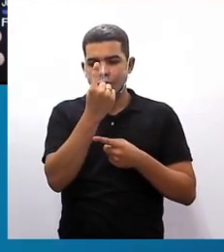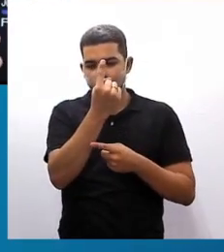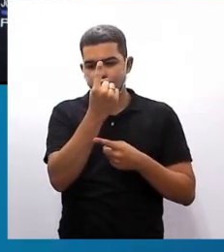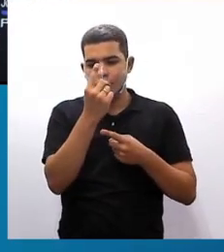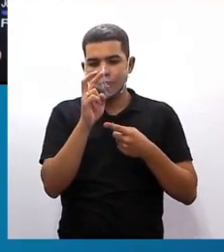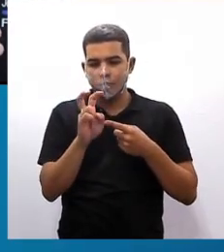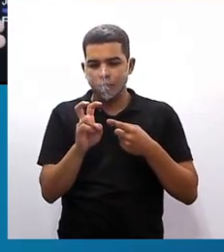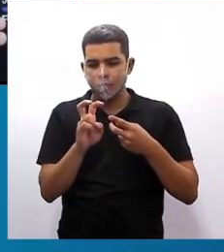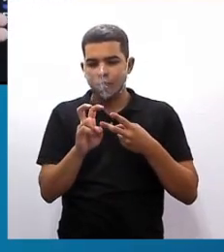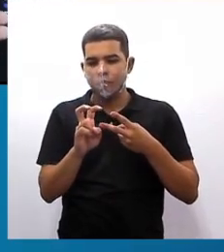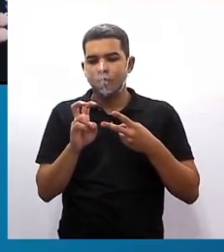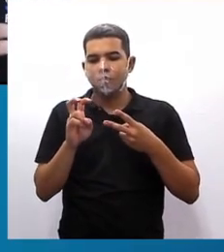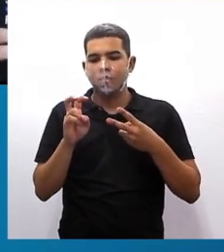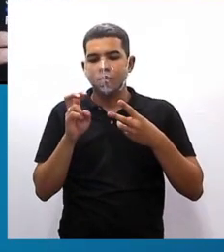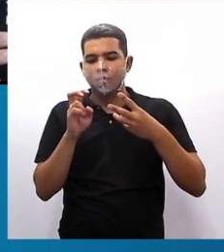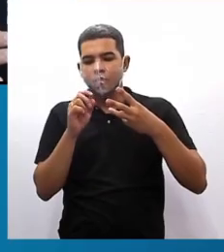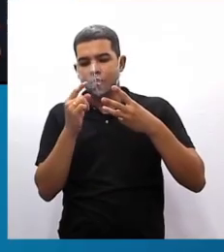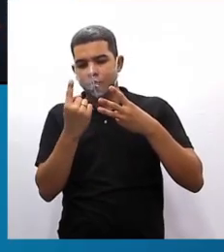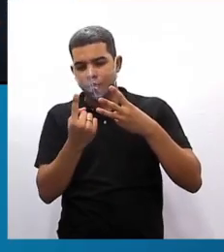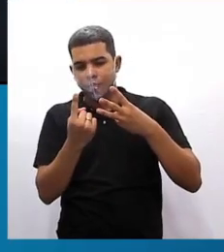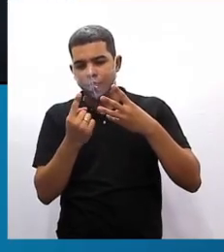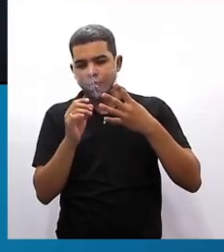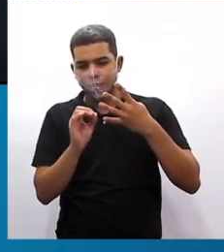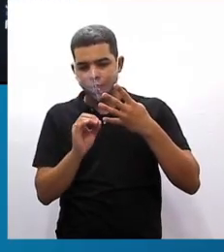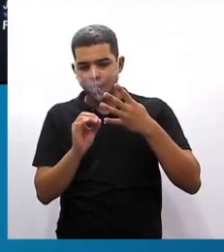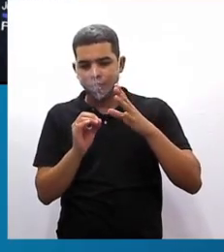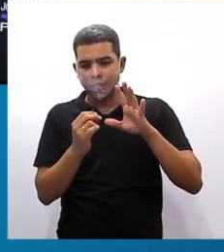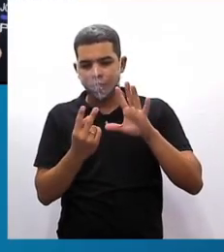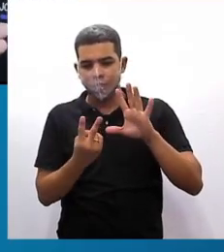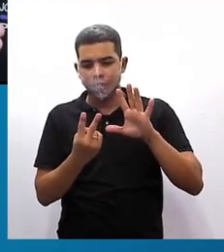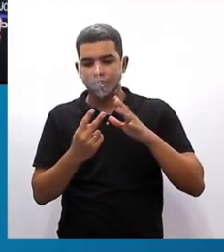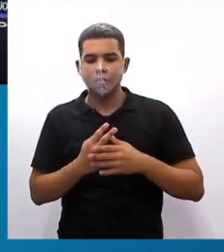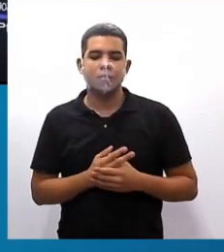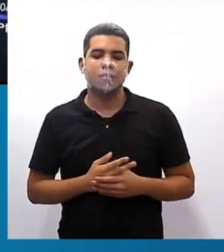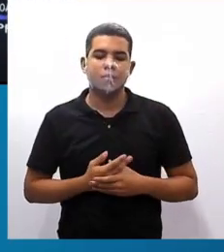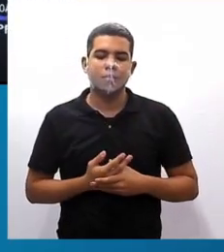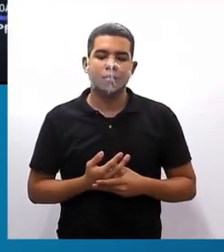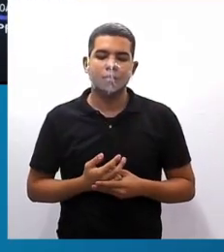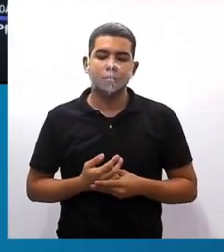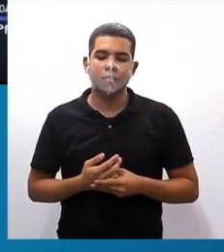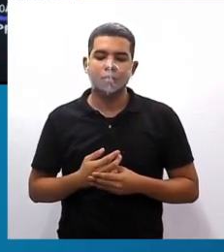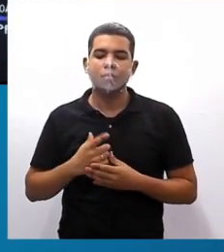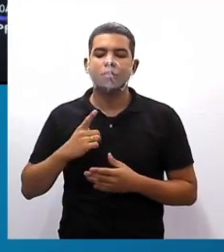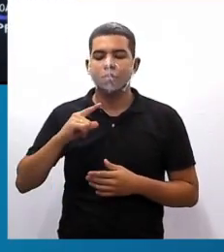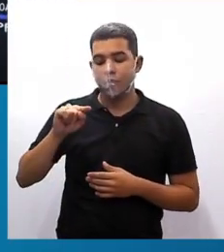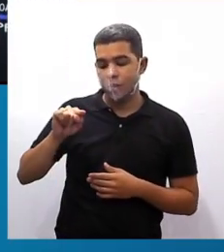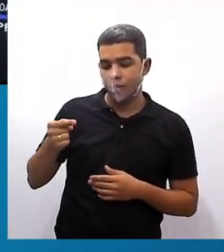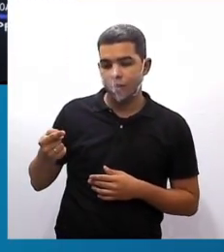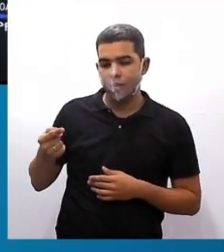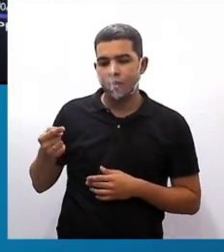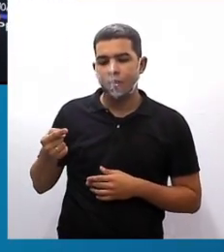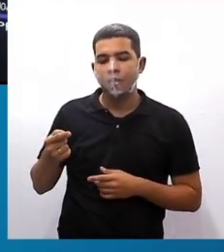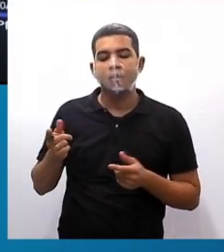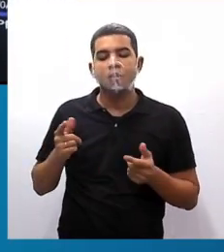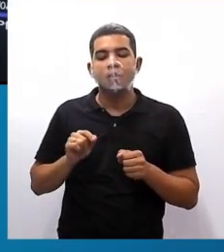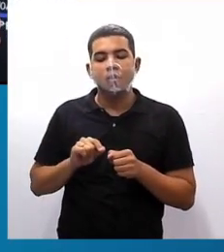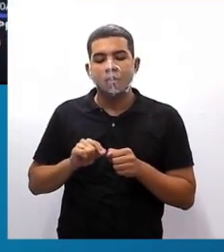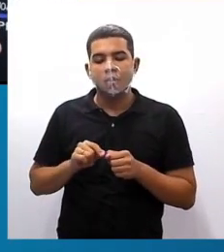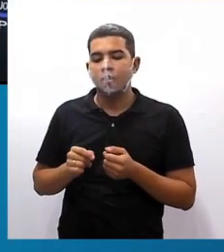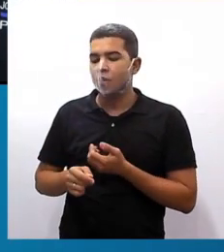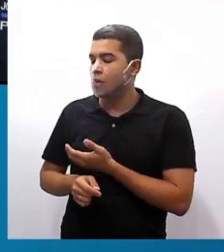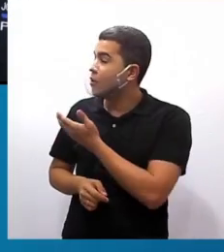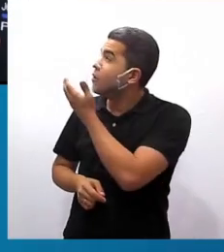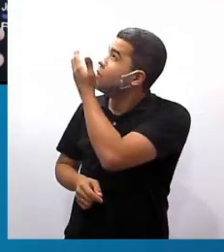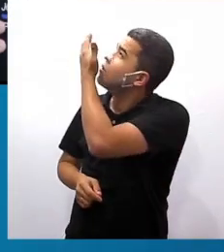1 mais 2. Mas antes, perceba que chegou na posição da vírgula. Massa, o que vai fazer?